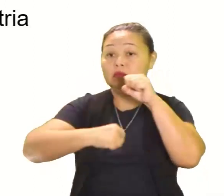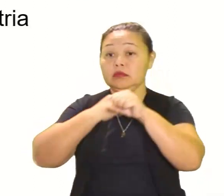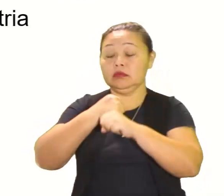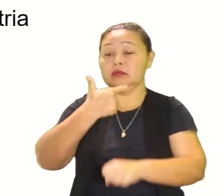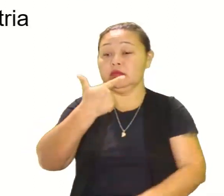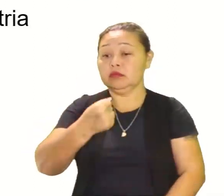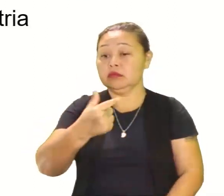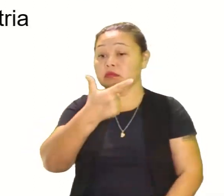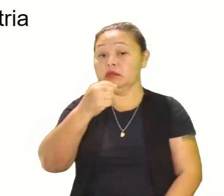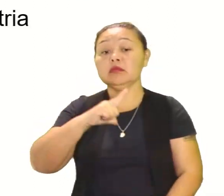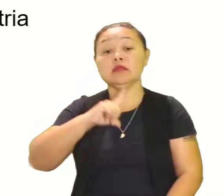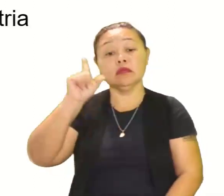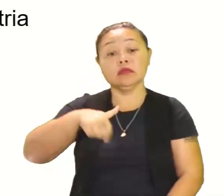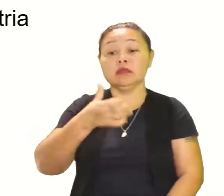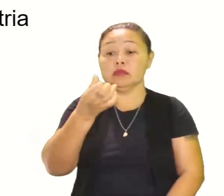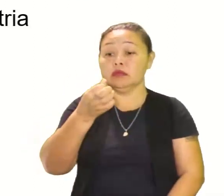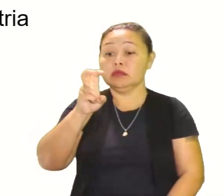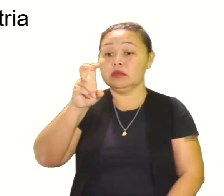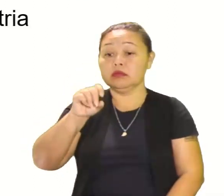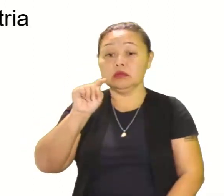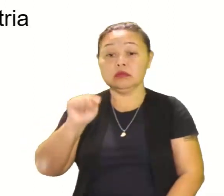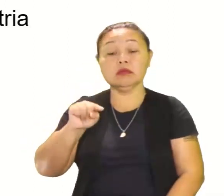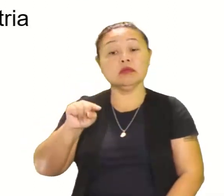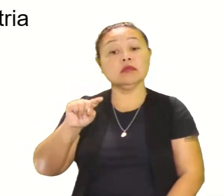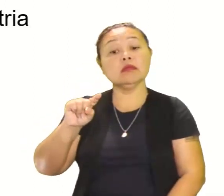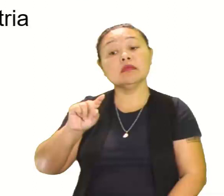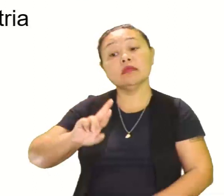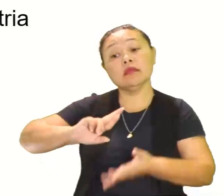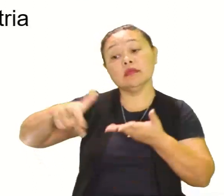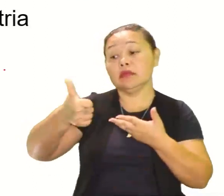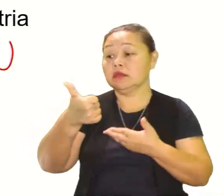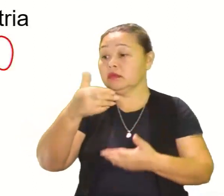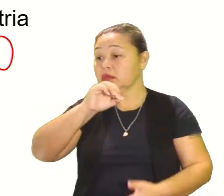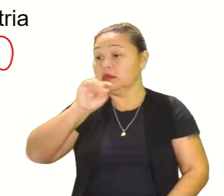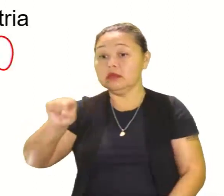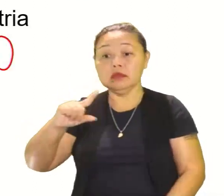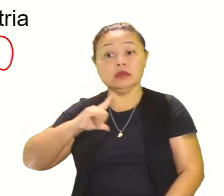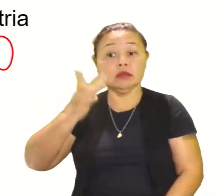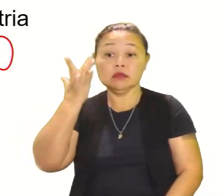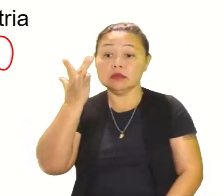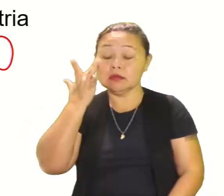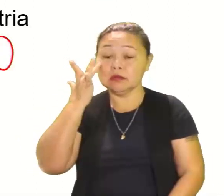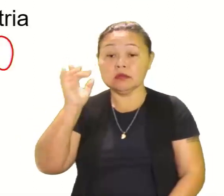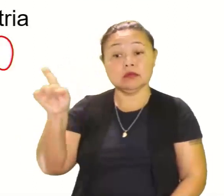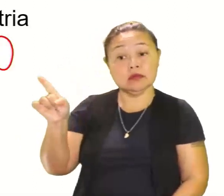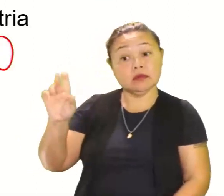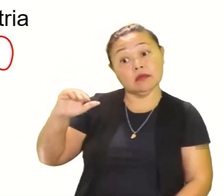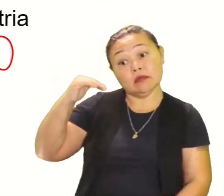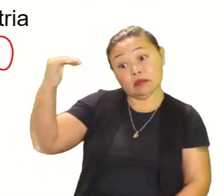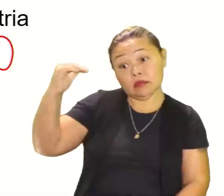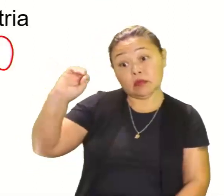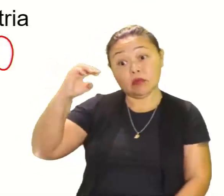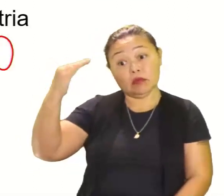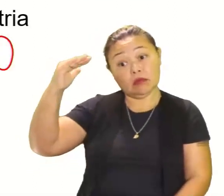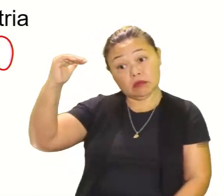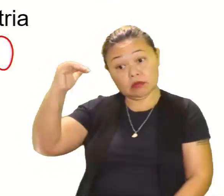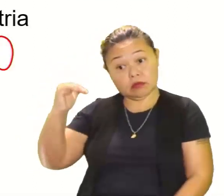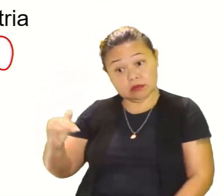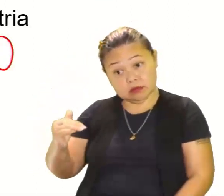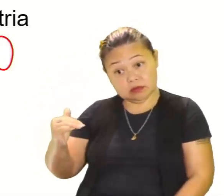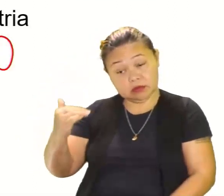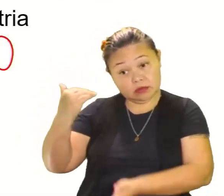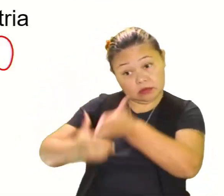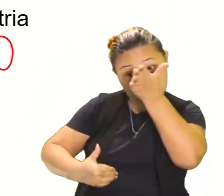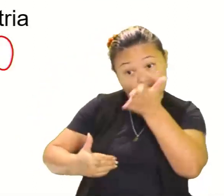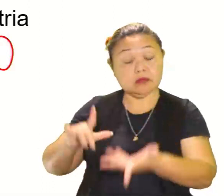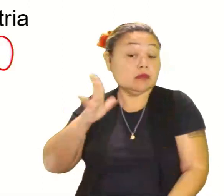2020, que foi 650 mil, para uma diferença de 100 mil. Não sabemos se essa diferença foi para mais ou